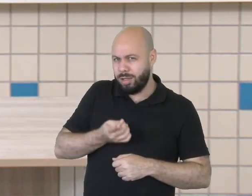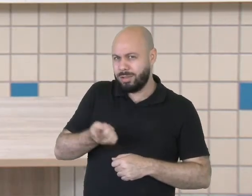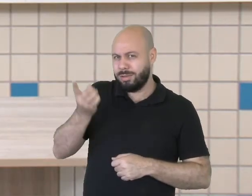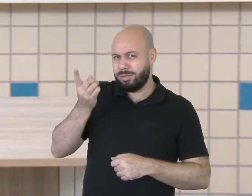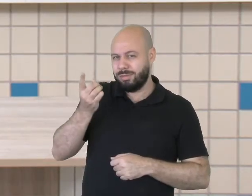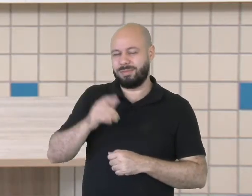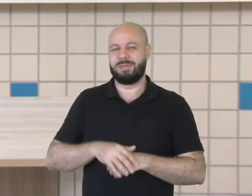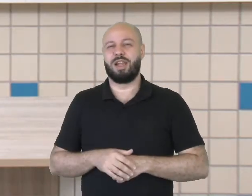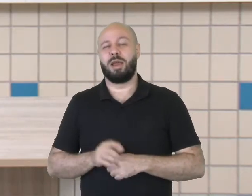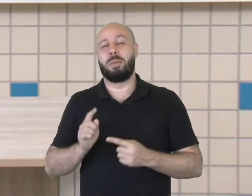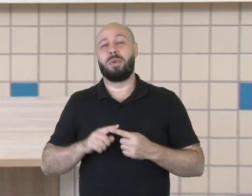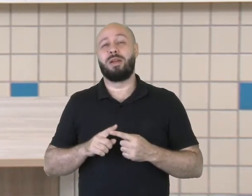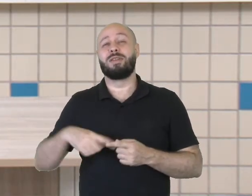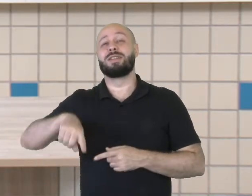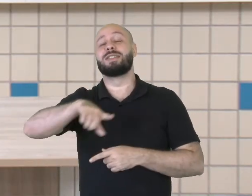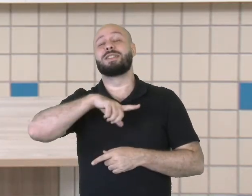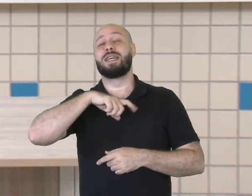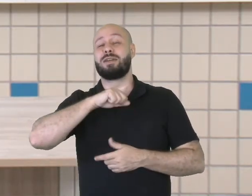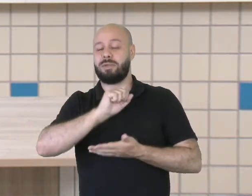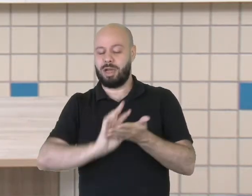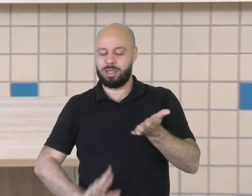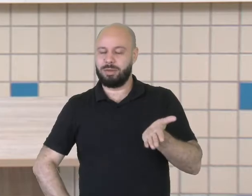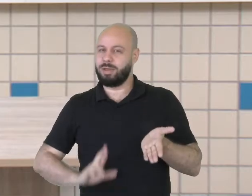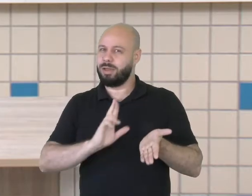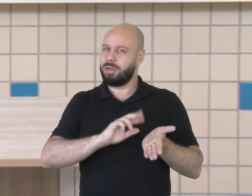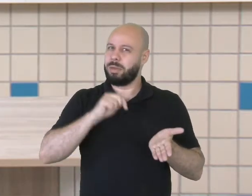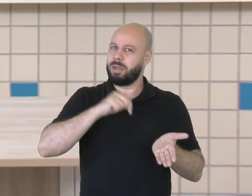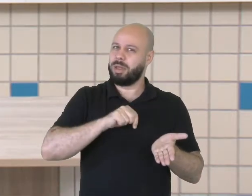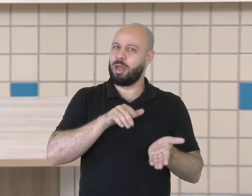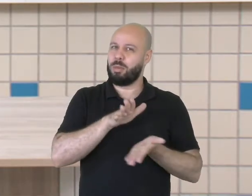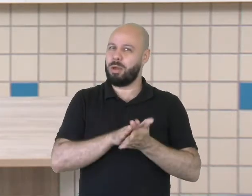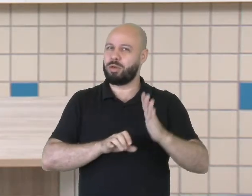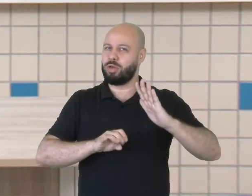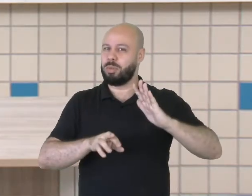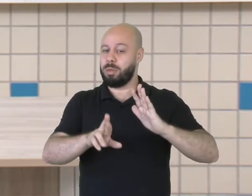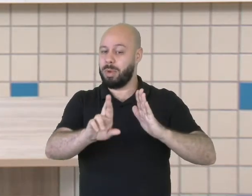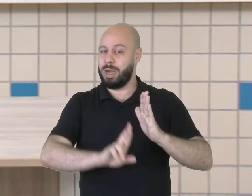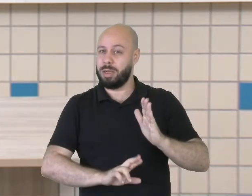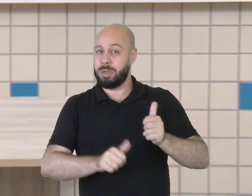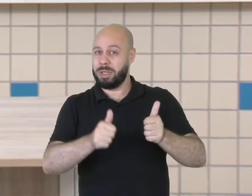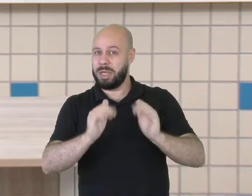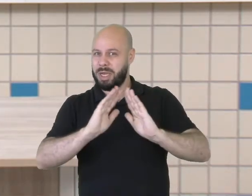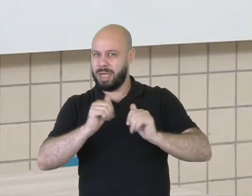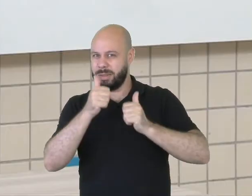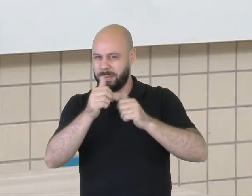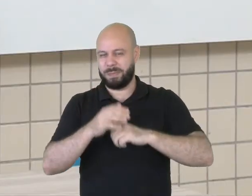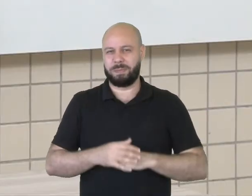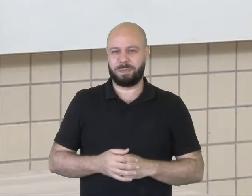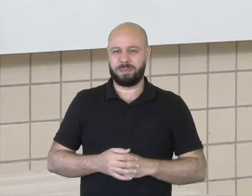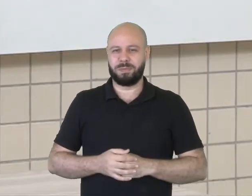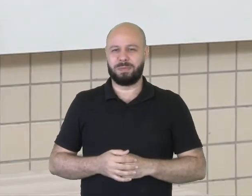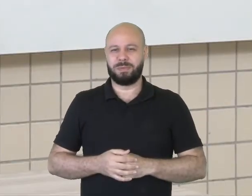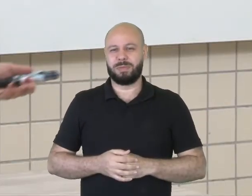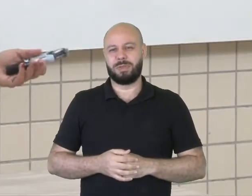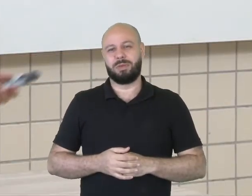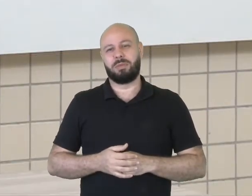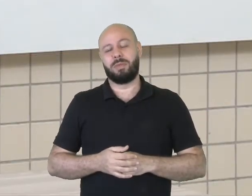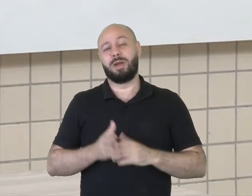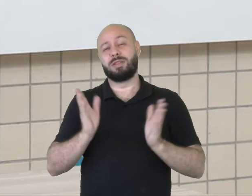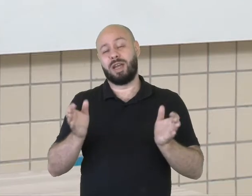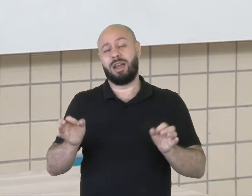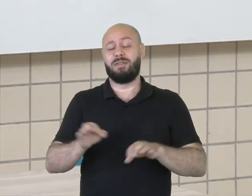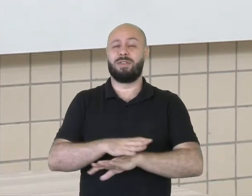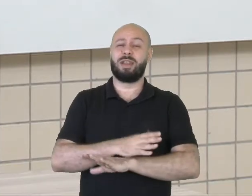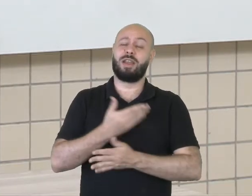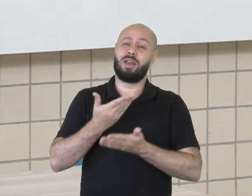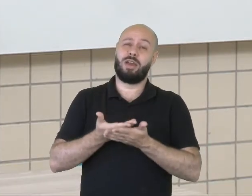atenção, pois você terá atividades no homeschool para responder em casa. Bom, por hoje finalizamos